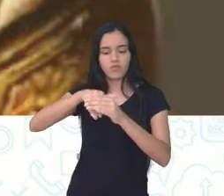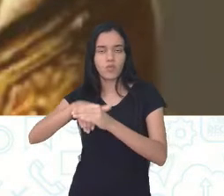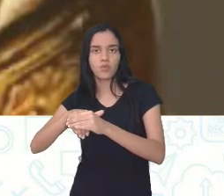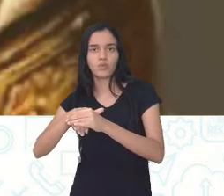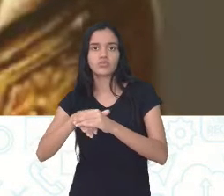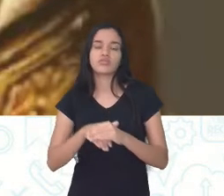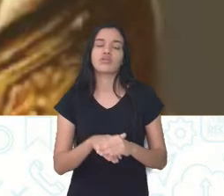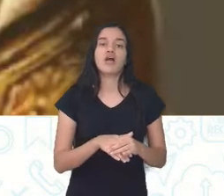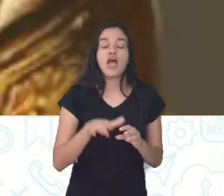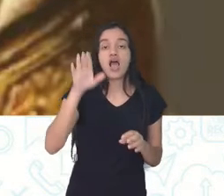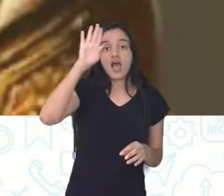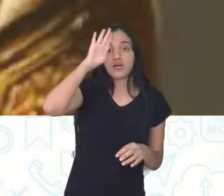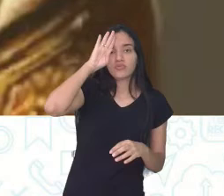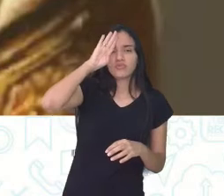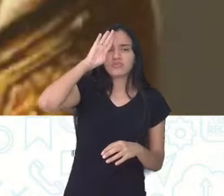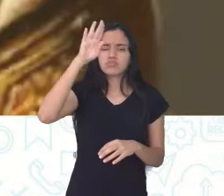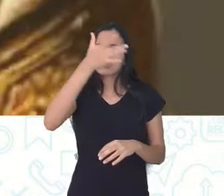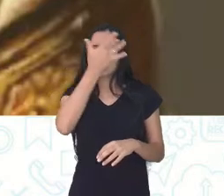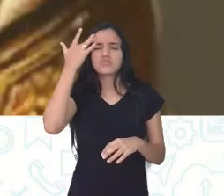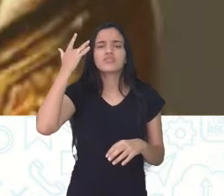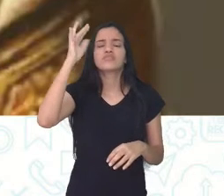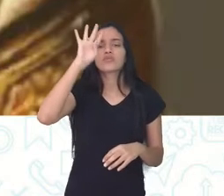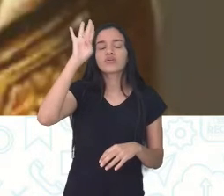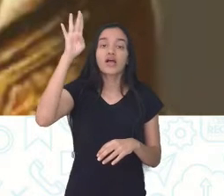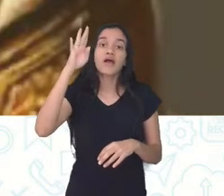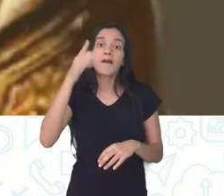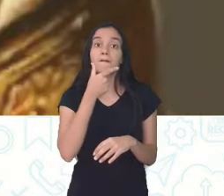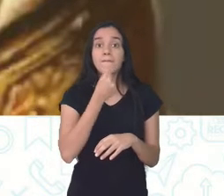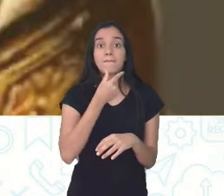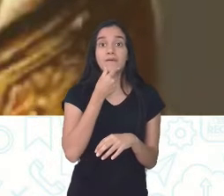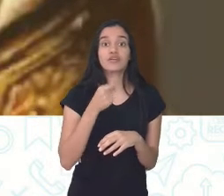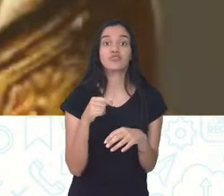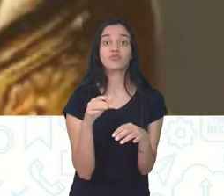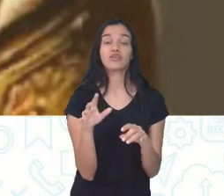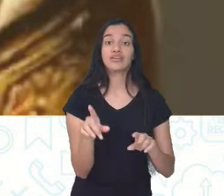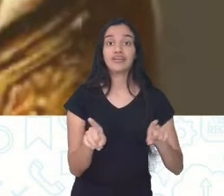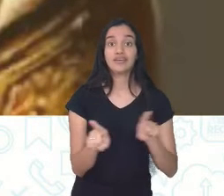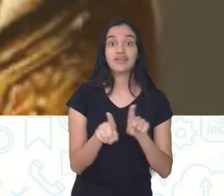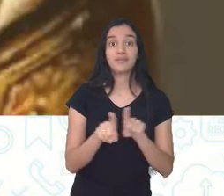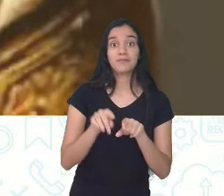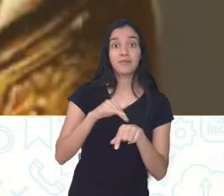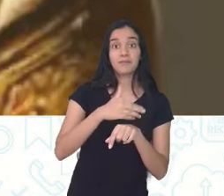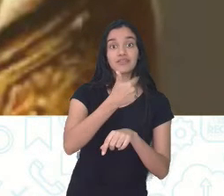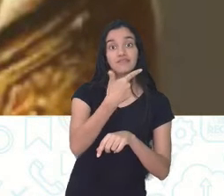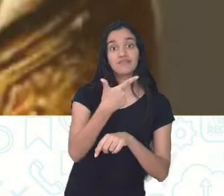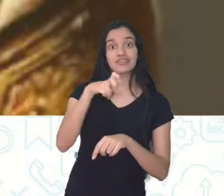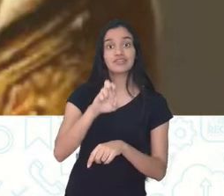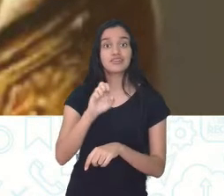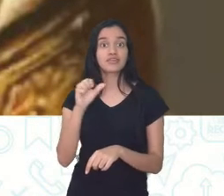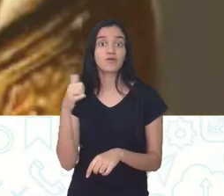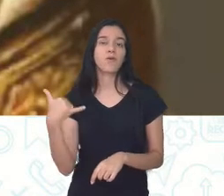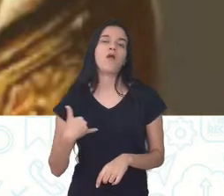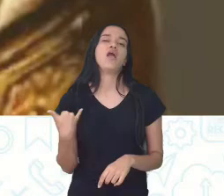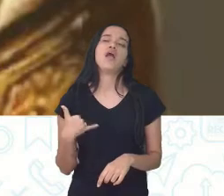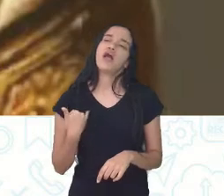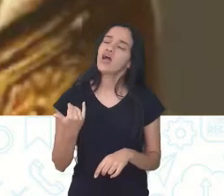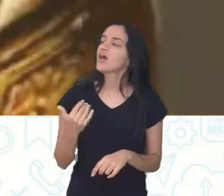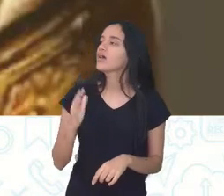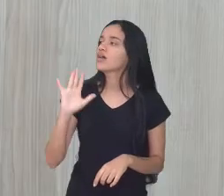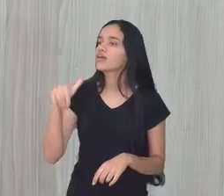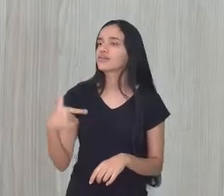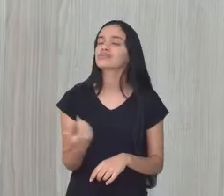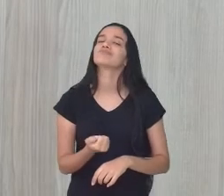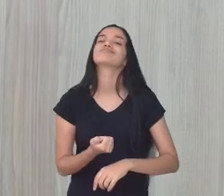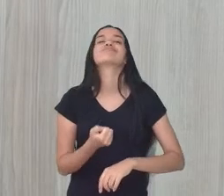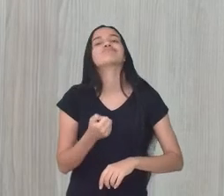grandes proprietários de terra do sexo masculino e com mais de 25 anos. Olha Eu só. e você estaríamos